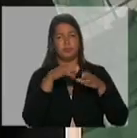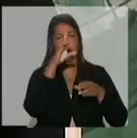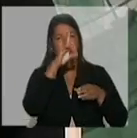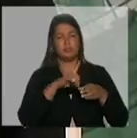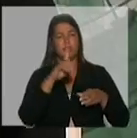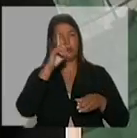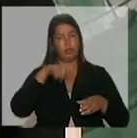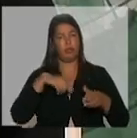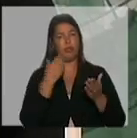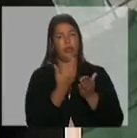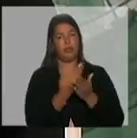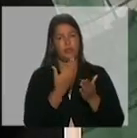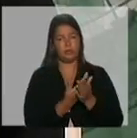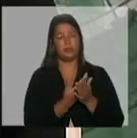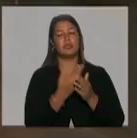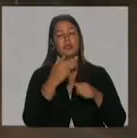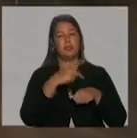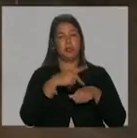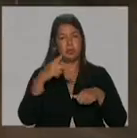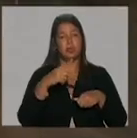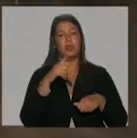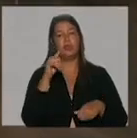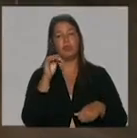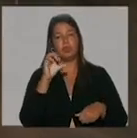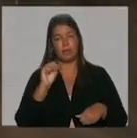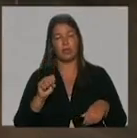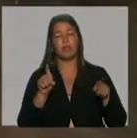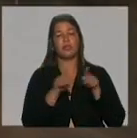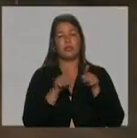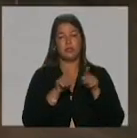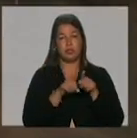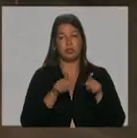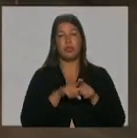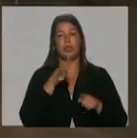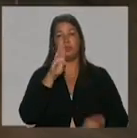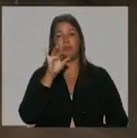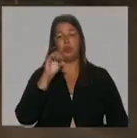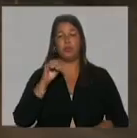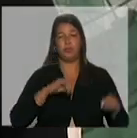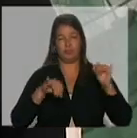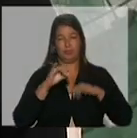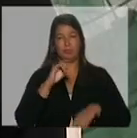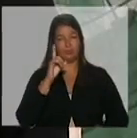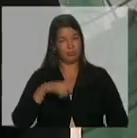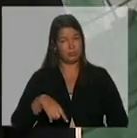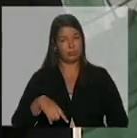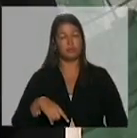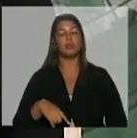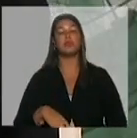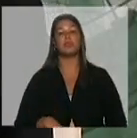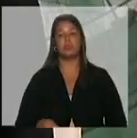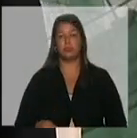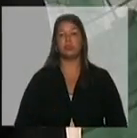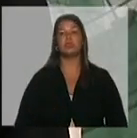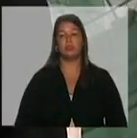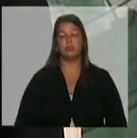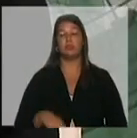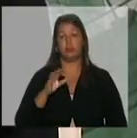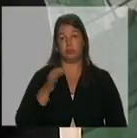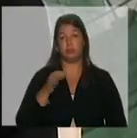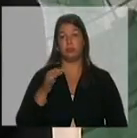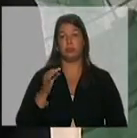é de estudos de petróleo, gás e biocombustíveis, né? Então, o que a gente pode, nesse momento, analisar aí? Qual